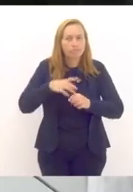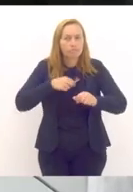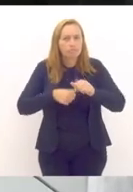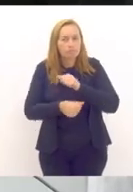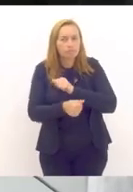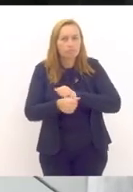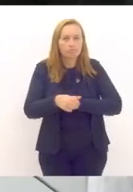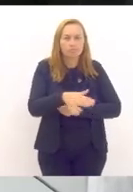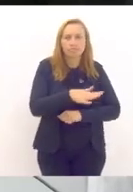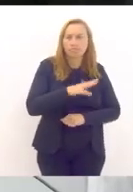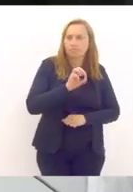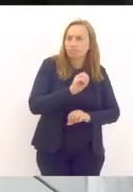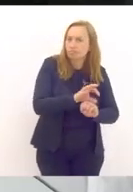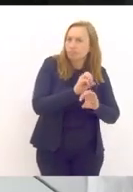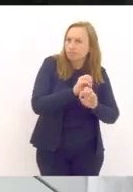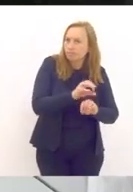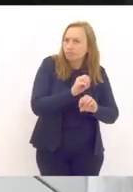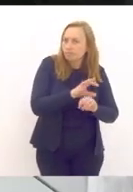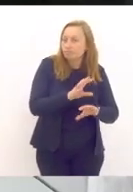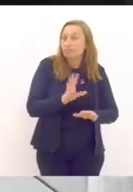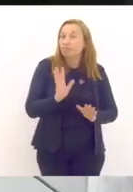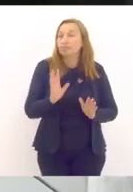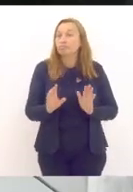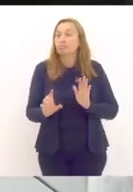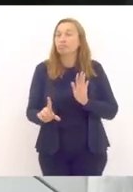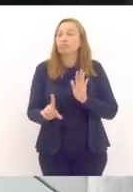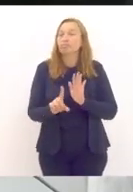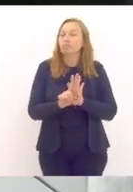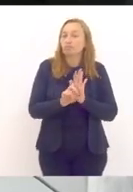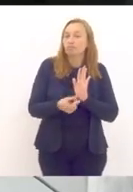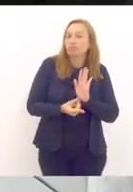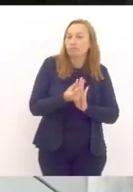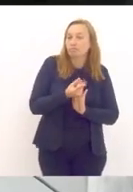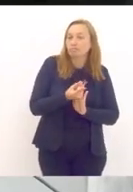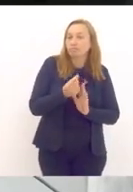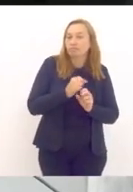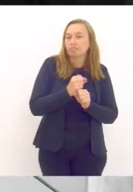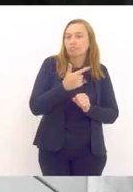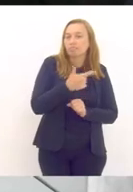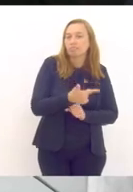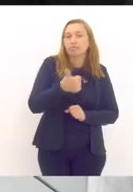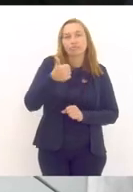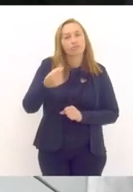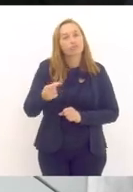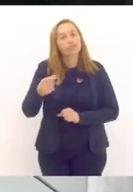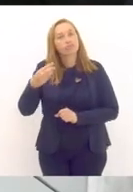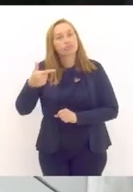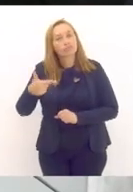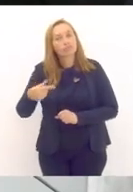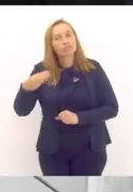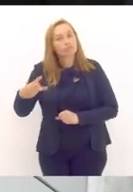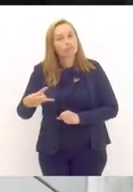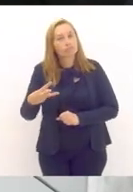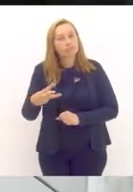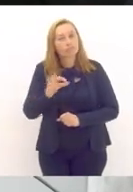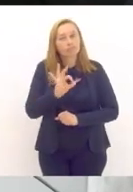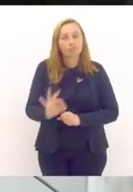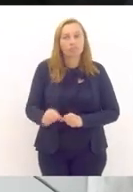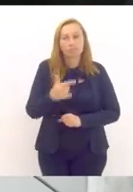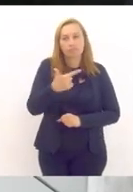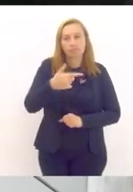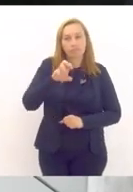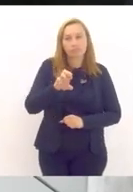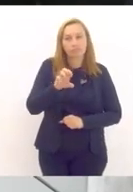educação, já que a lei orçamentária de 2023, a previsão é de um percentual de